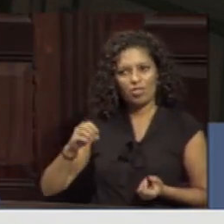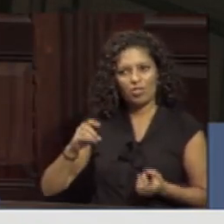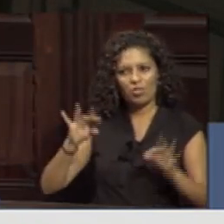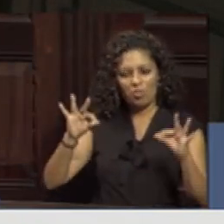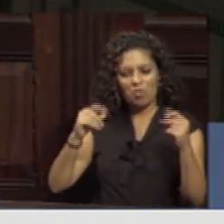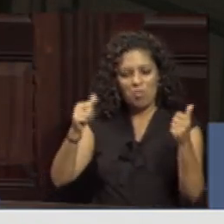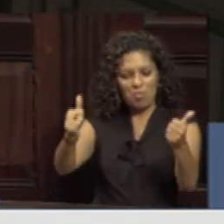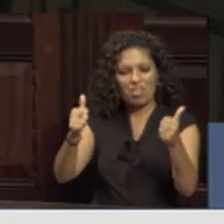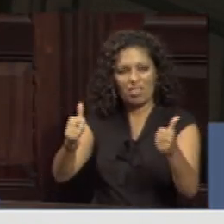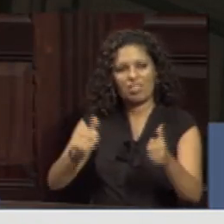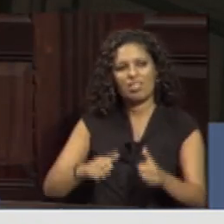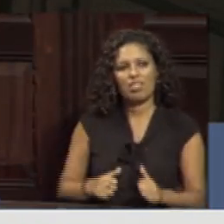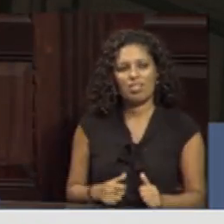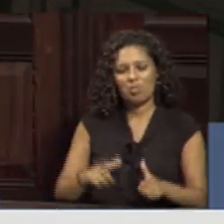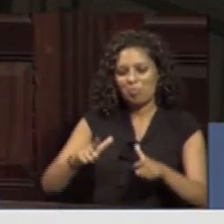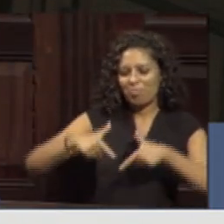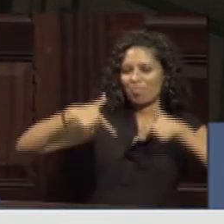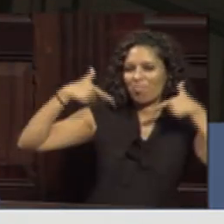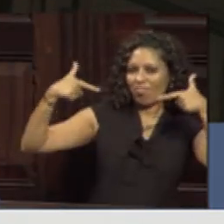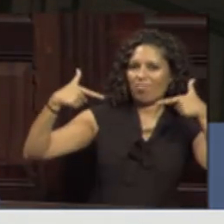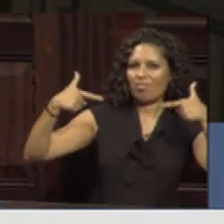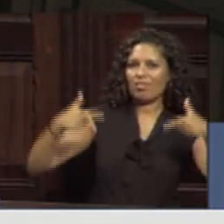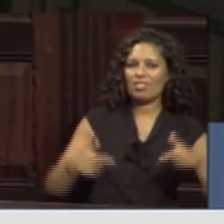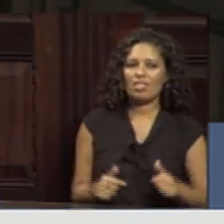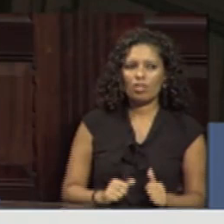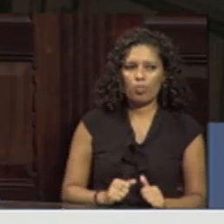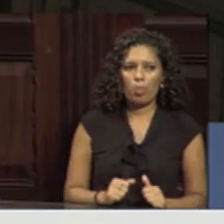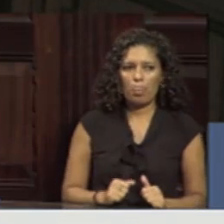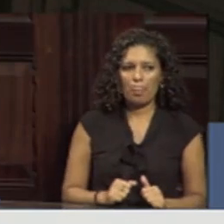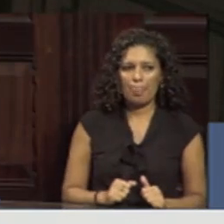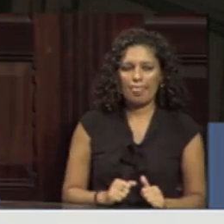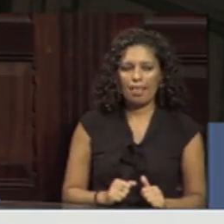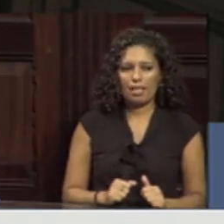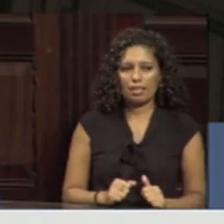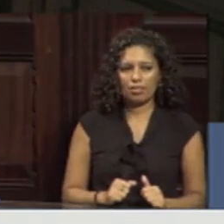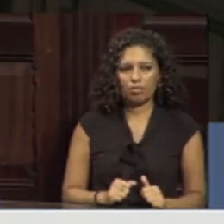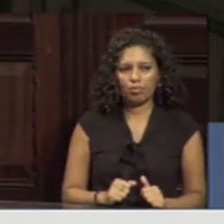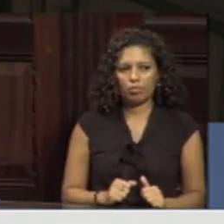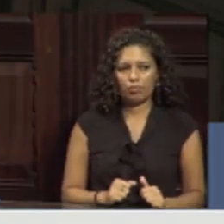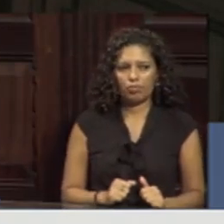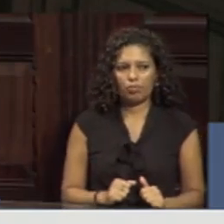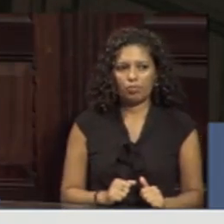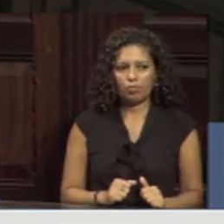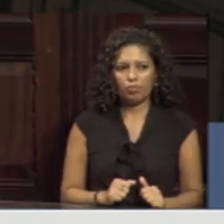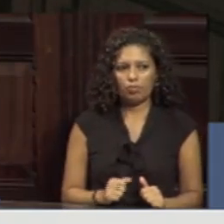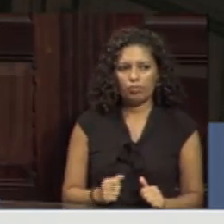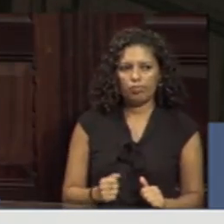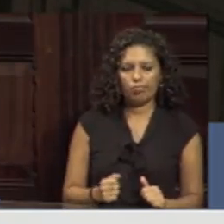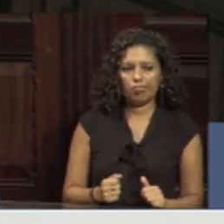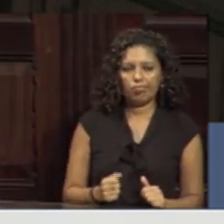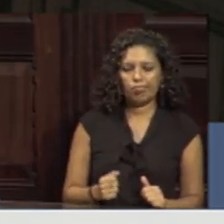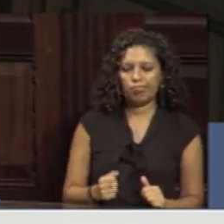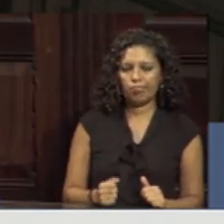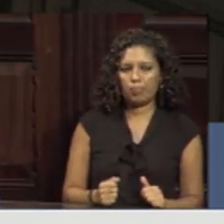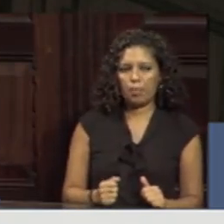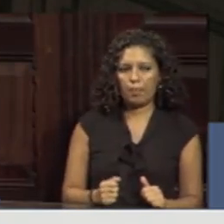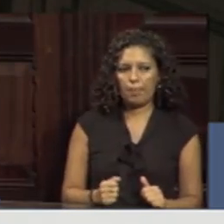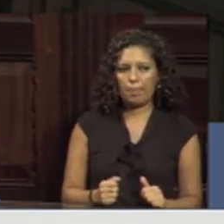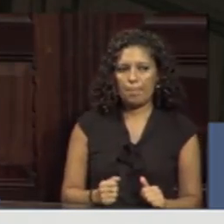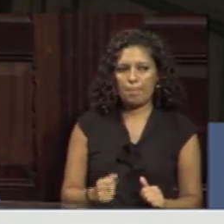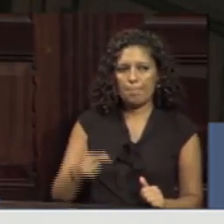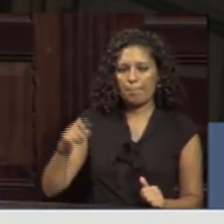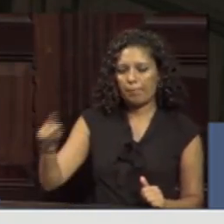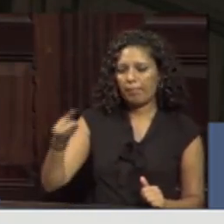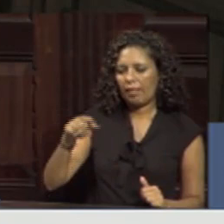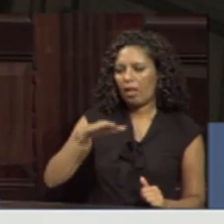mulher, de 38 anos, somente 38 anos de idade, mas deixou